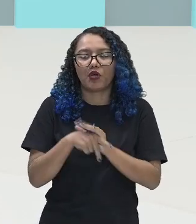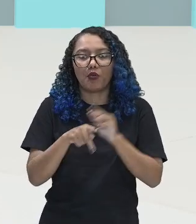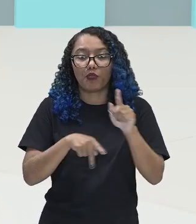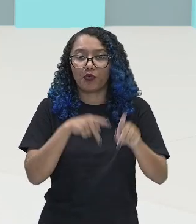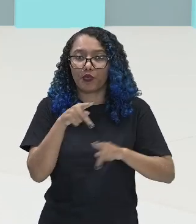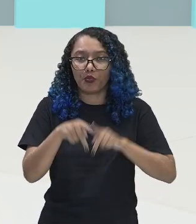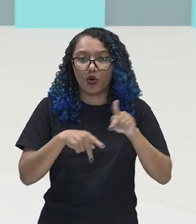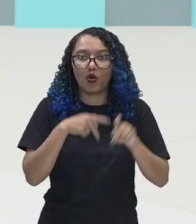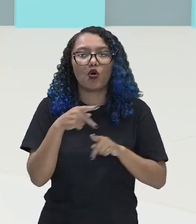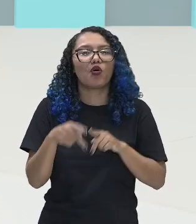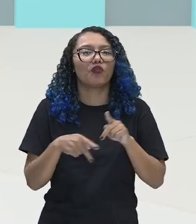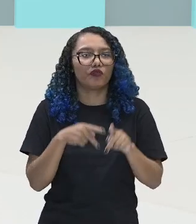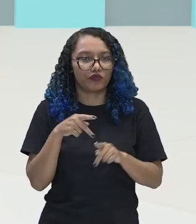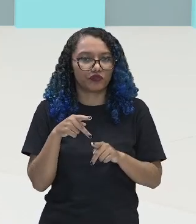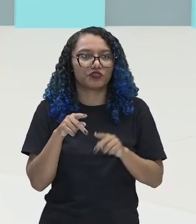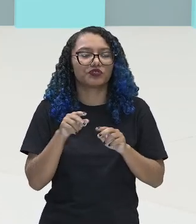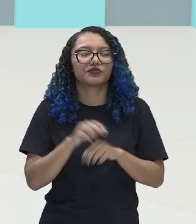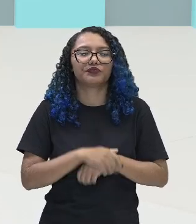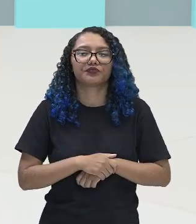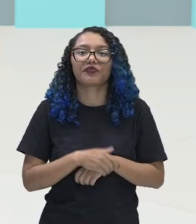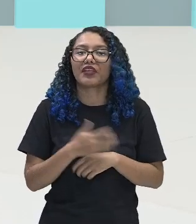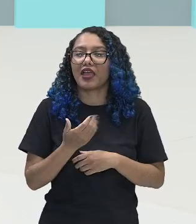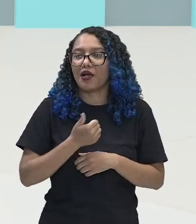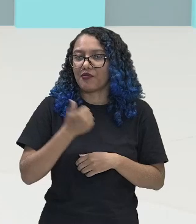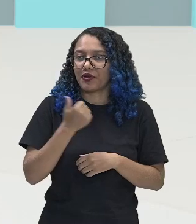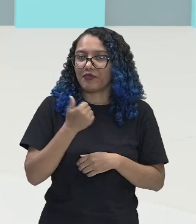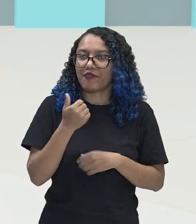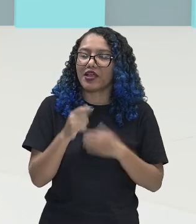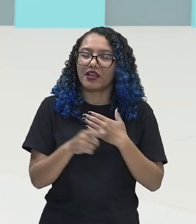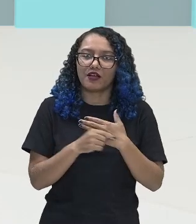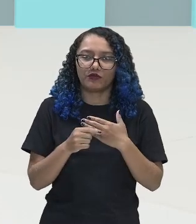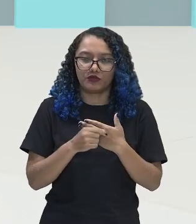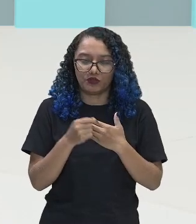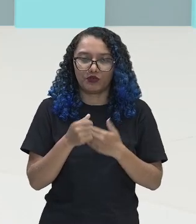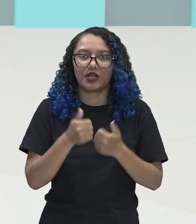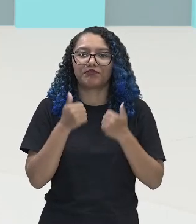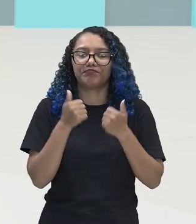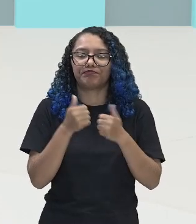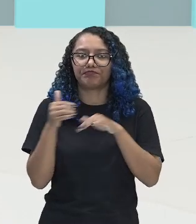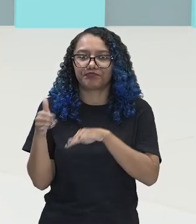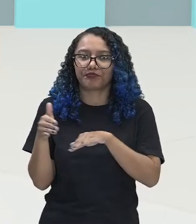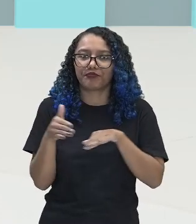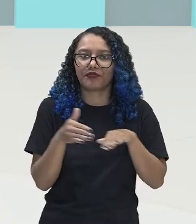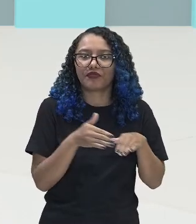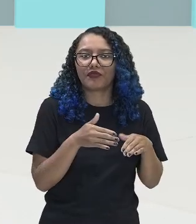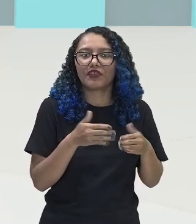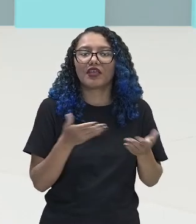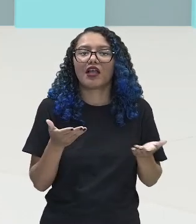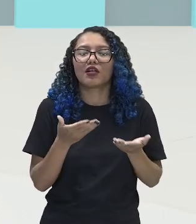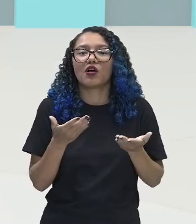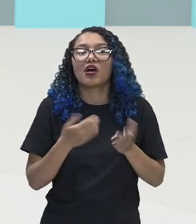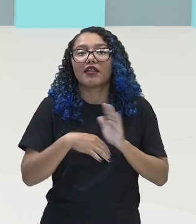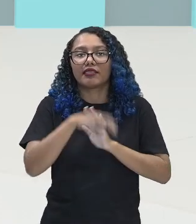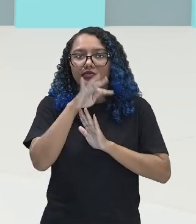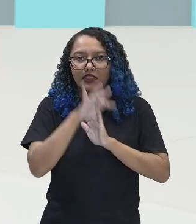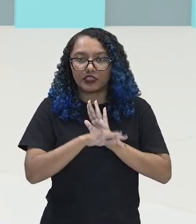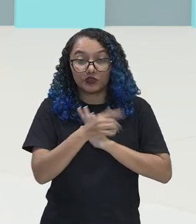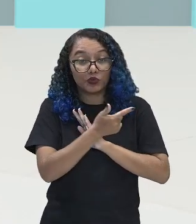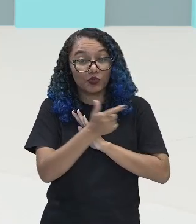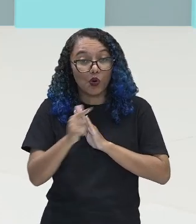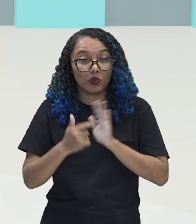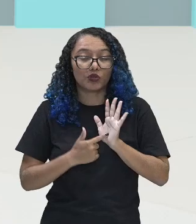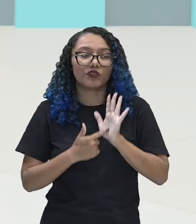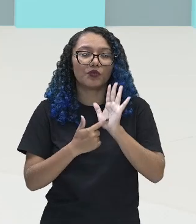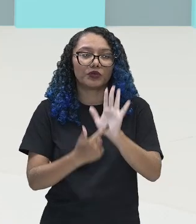nossa primeira autora da literatura indígena, beleza? Agora nós temos mais um texto para nós conhecermos